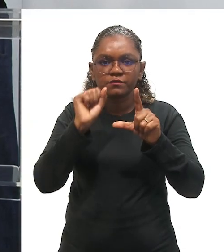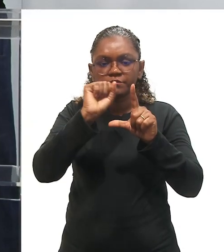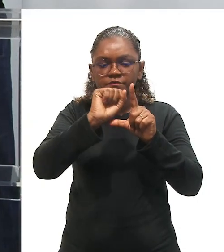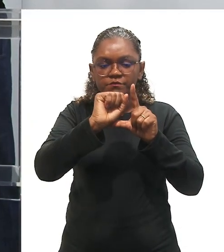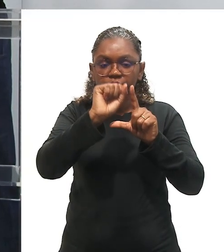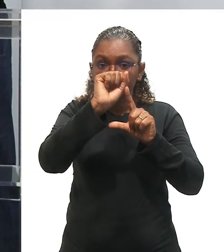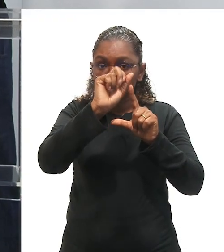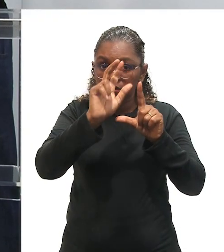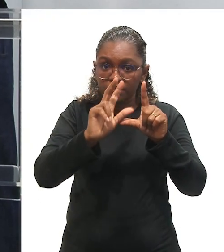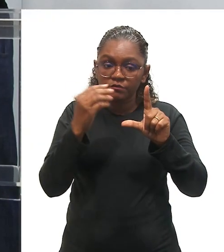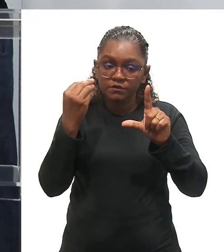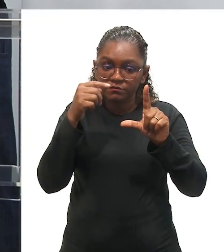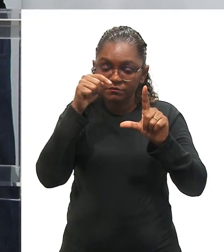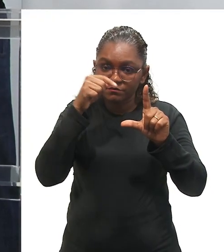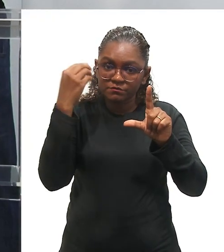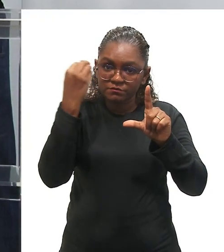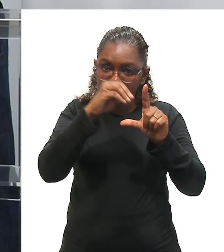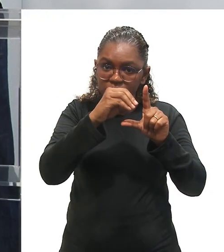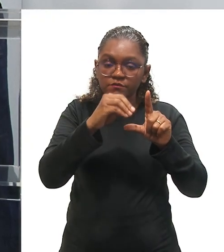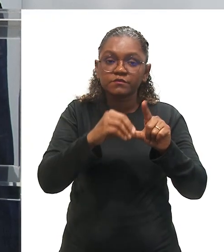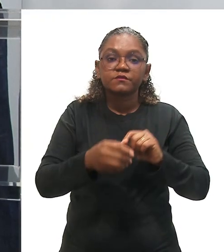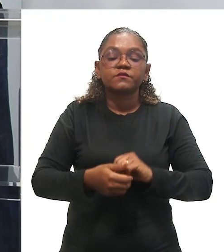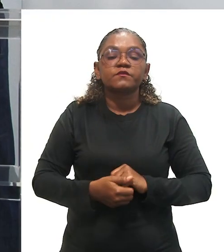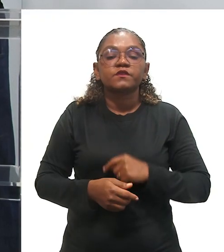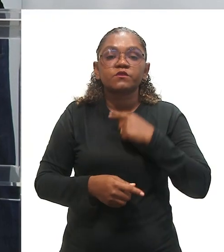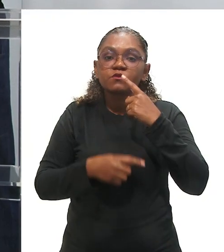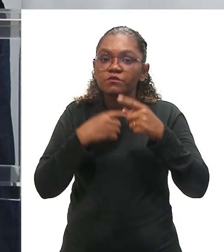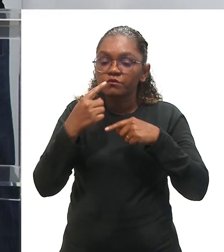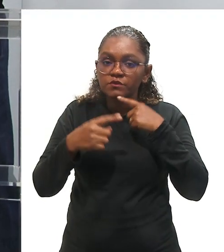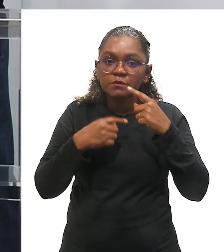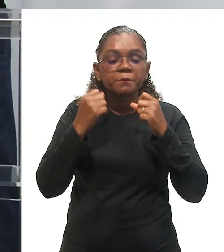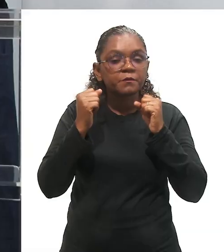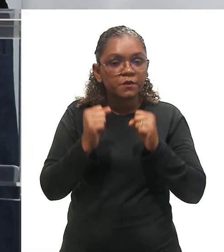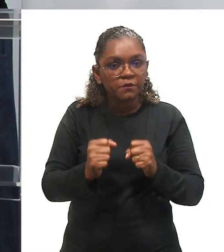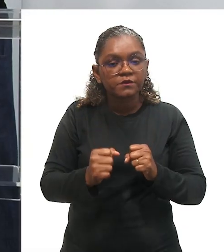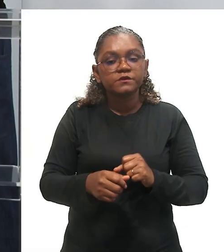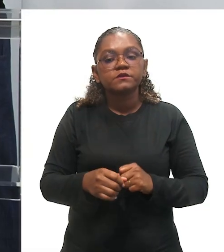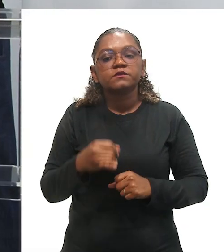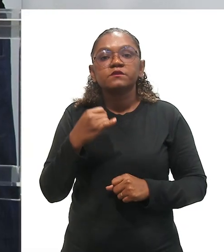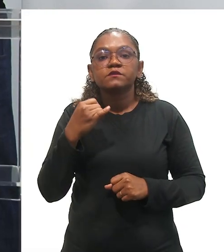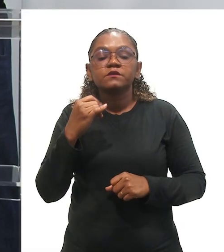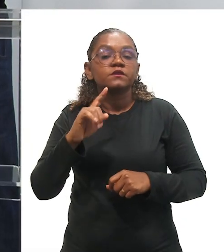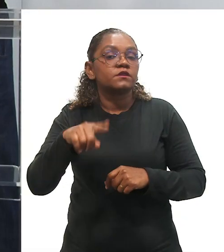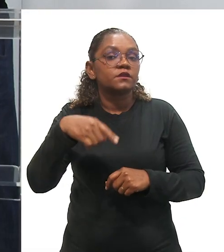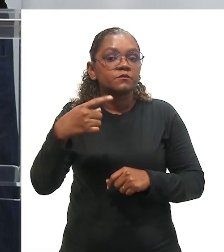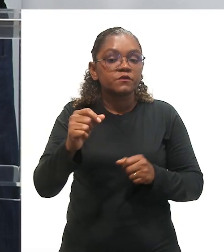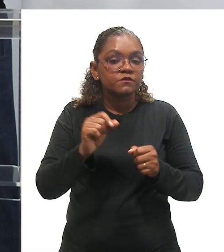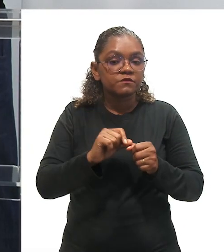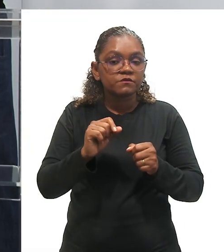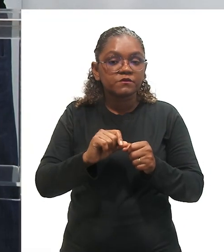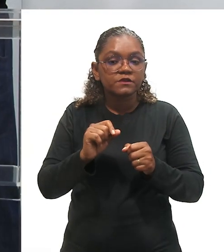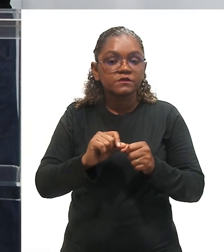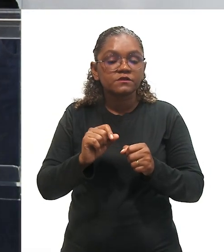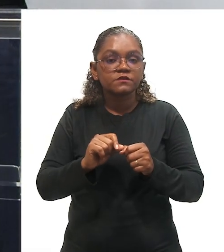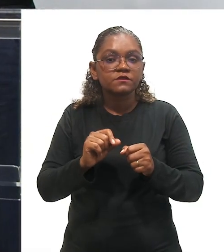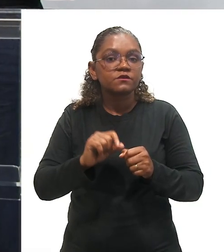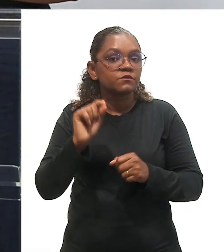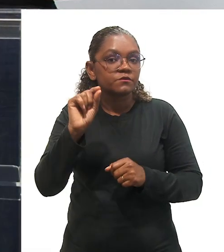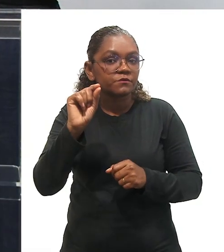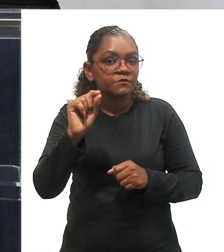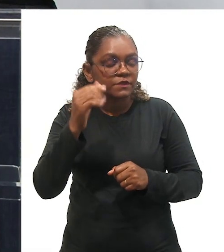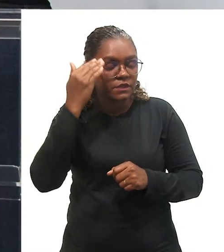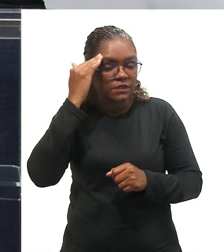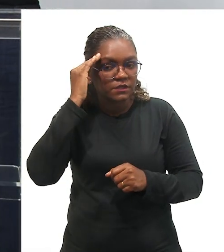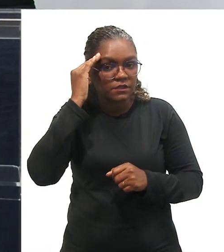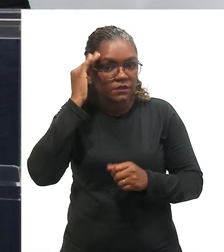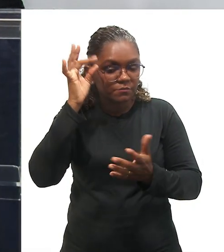vamos conversando, leve as suas dúvidas, certo? Se houver alguma situação, para que a gente possa trabalhar junto e para que a gente